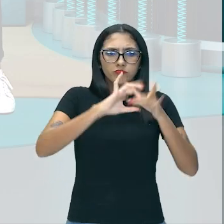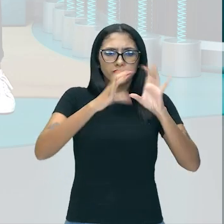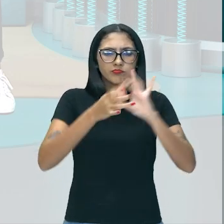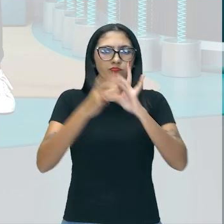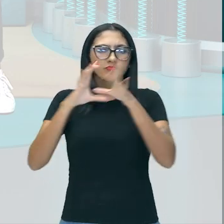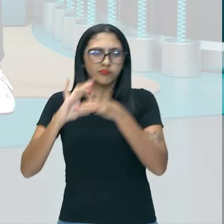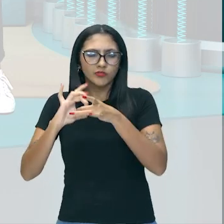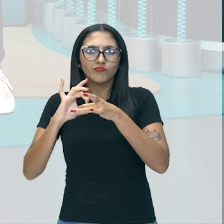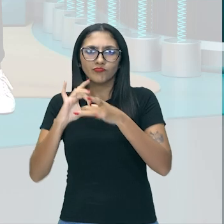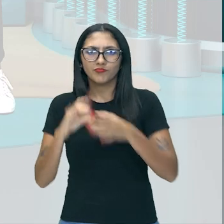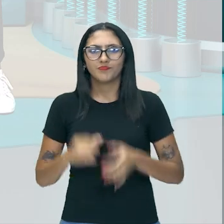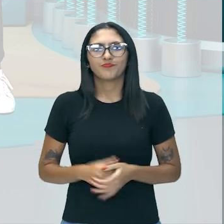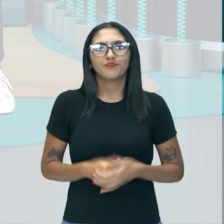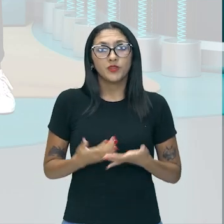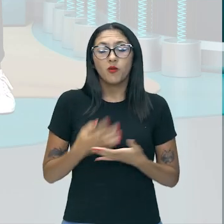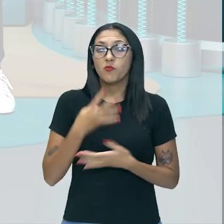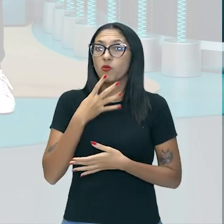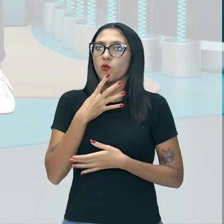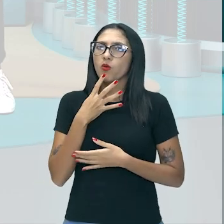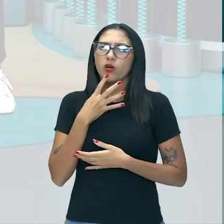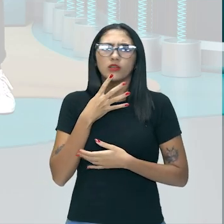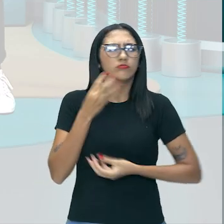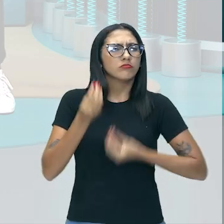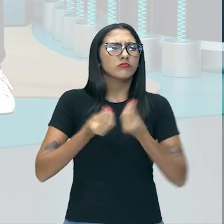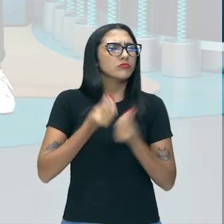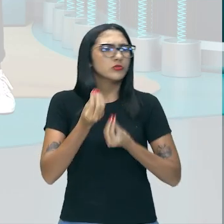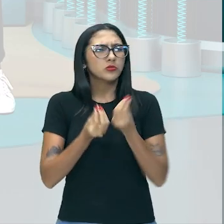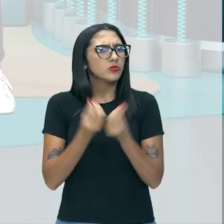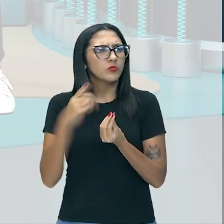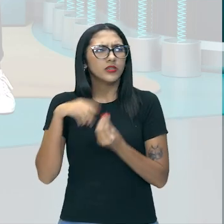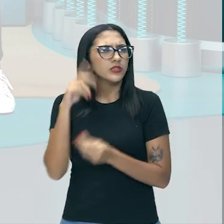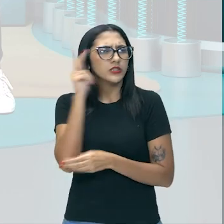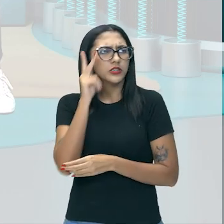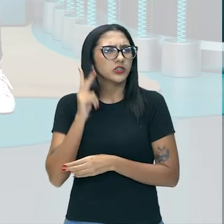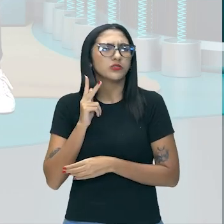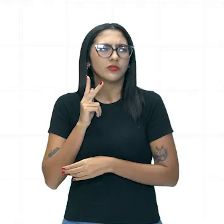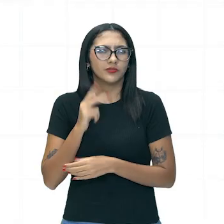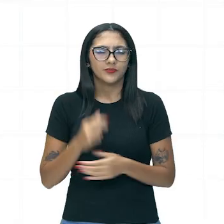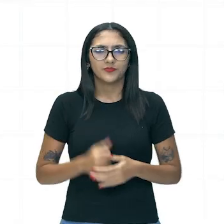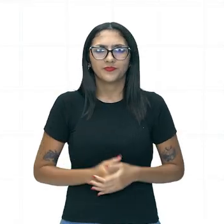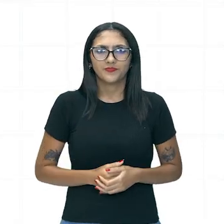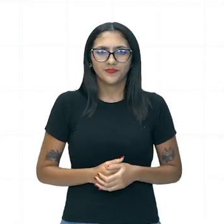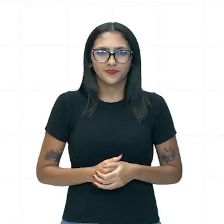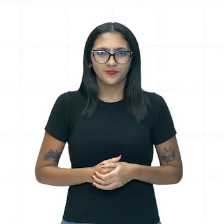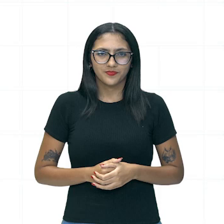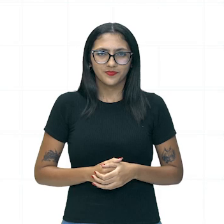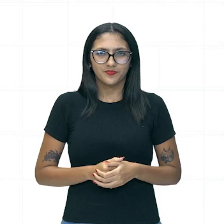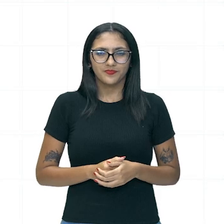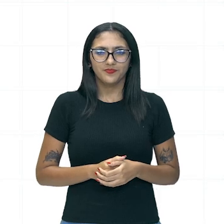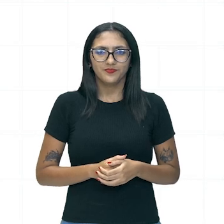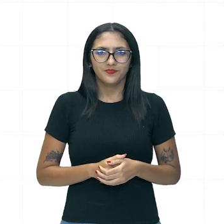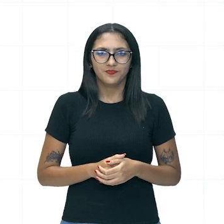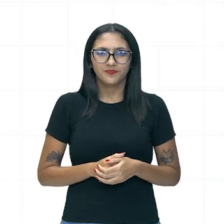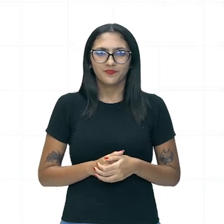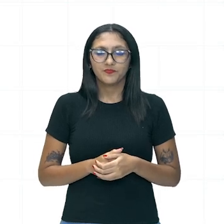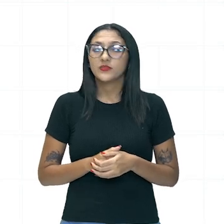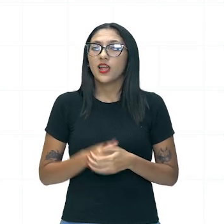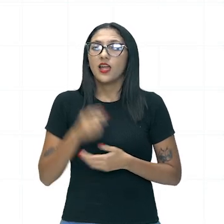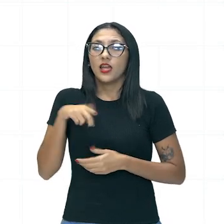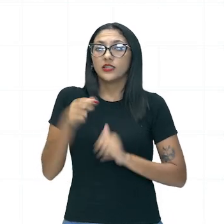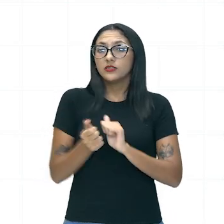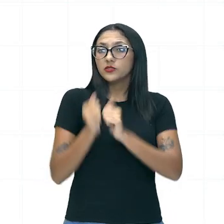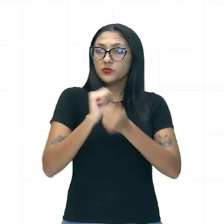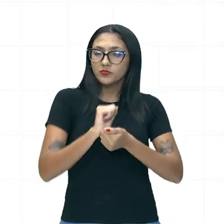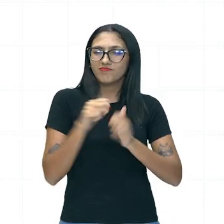nas Olimpíadas? Então vamos conhecer um pouco dessa história do rugby nas Olimpíadas. O rugby nas Olimpíadas